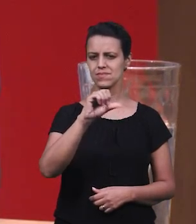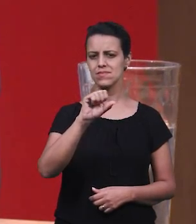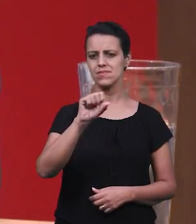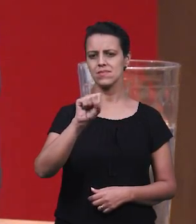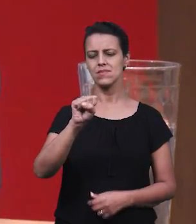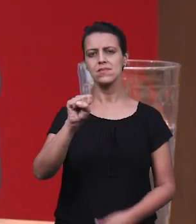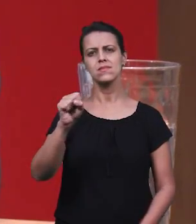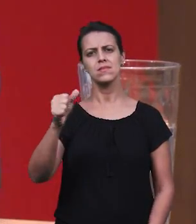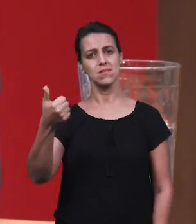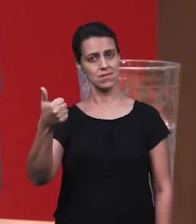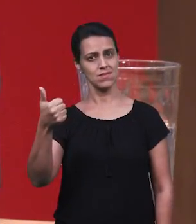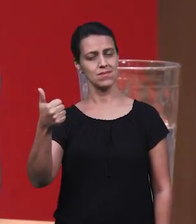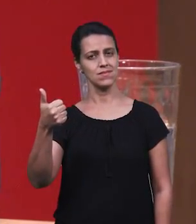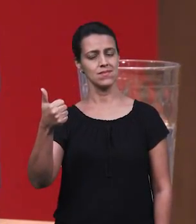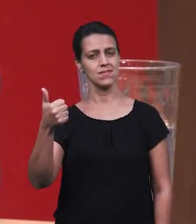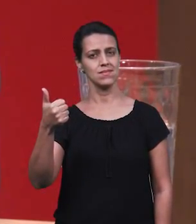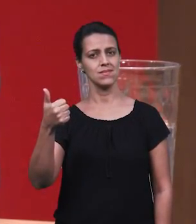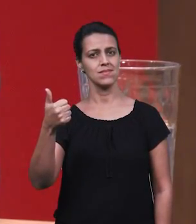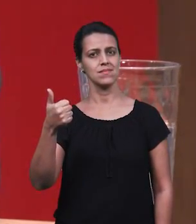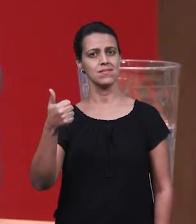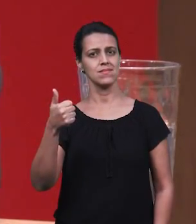setembro de 1981,